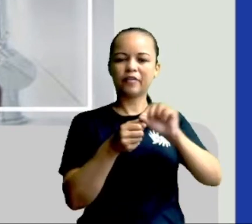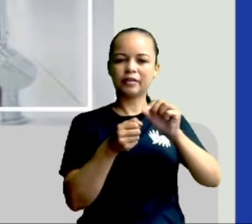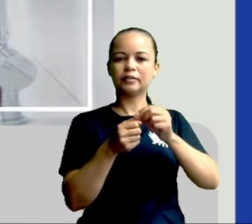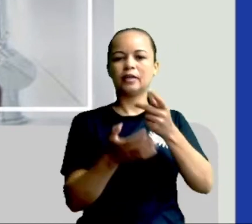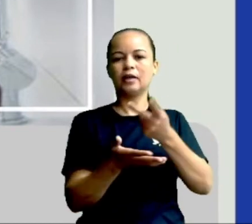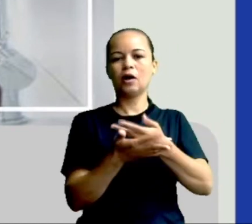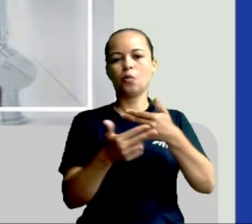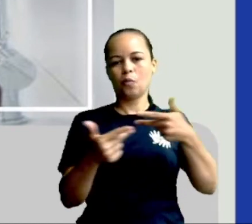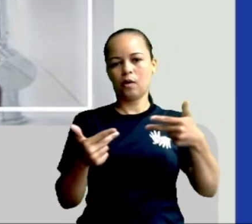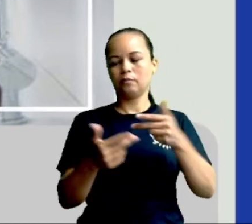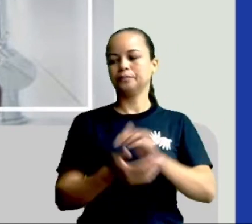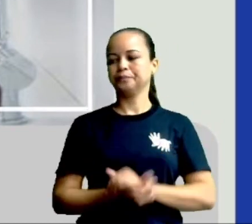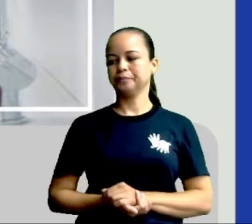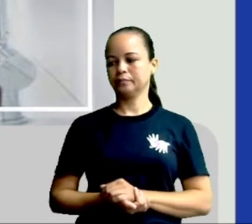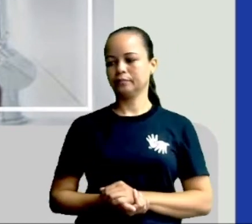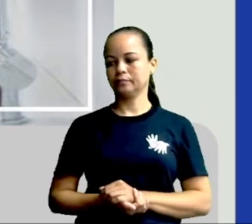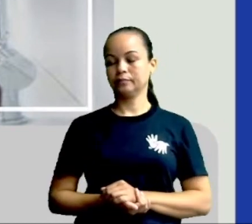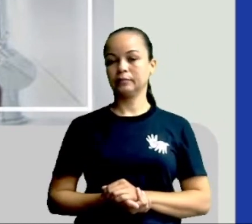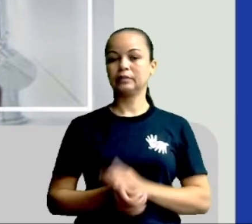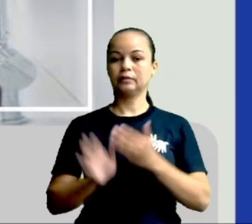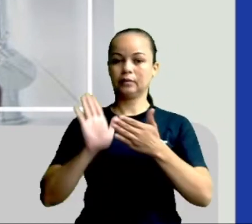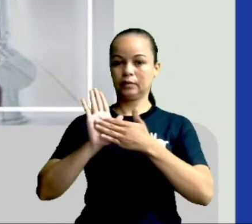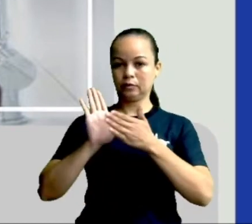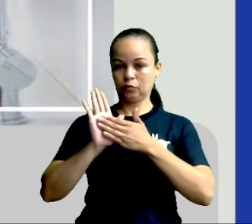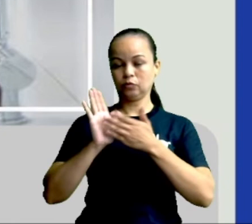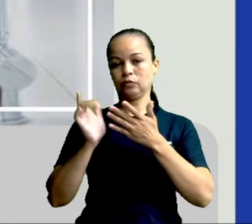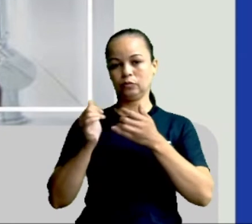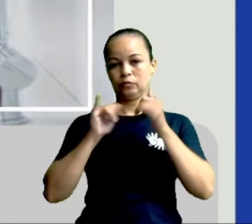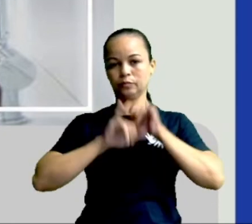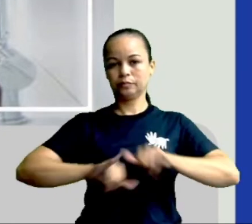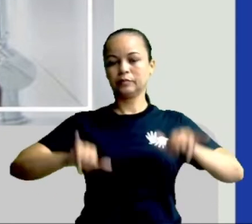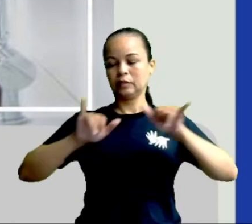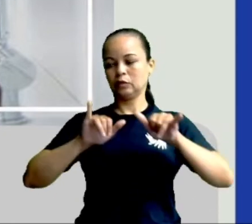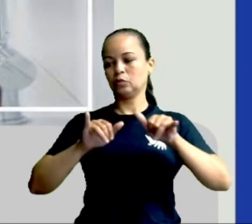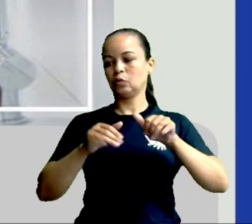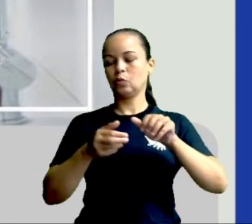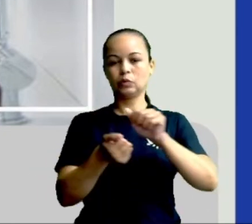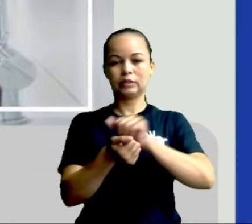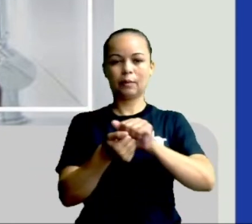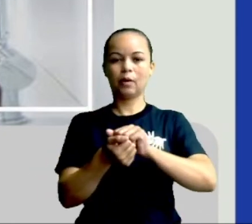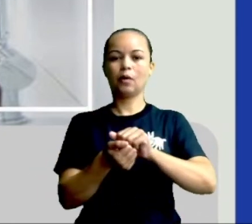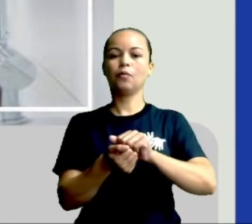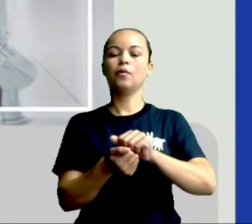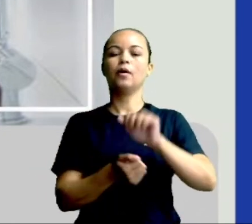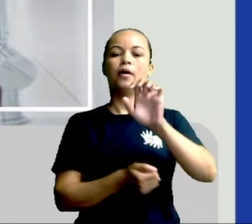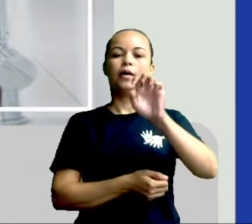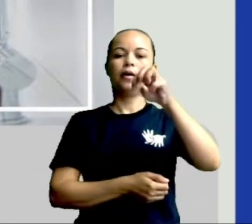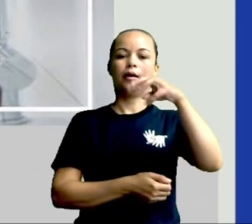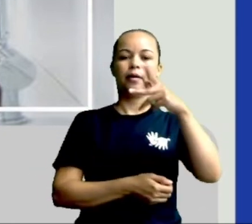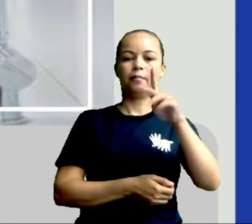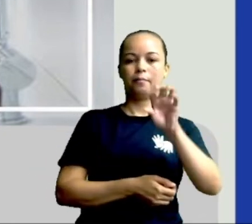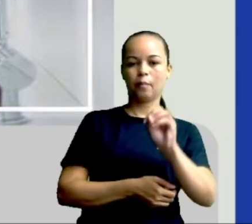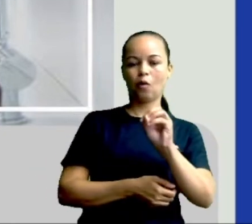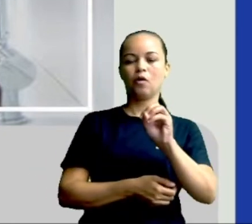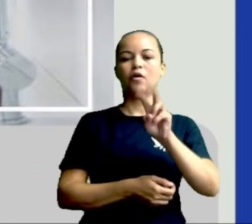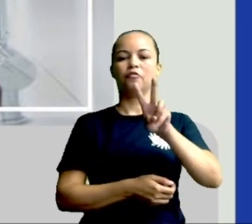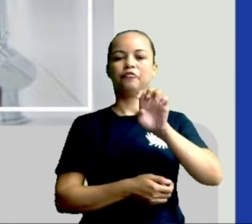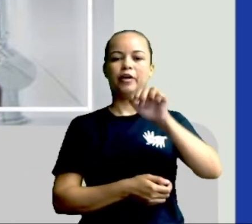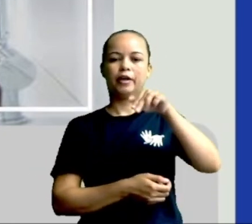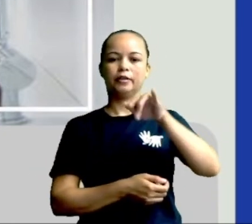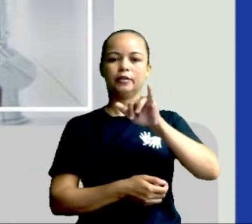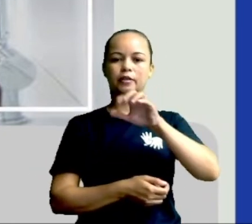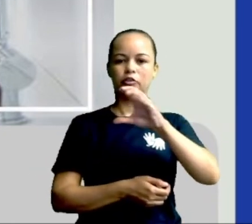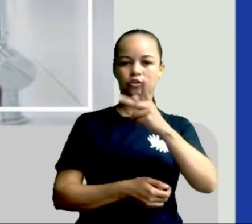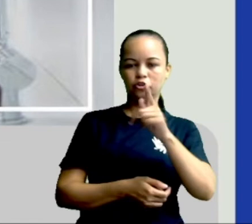Aqui, um anúncio publicitário, do sabão em pó Vanish, e ele diz: compartilhe as tarefas, valorize